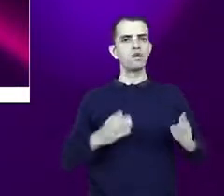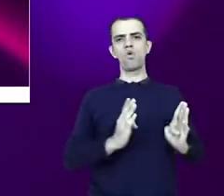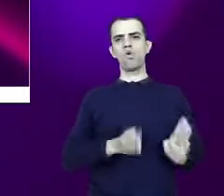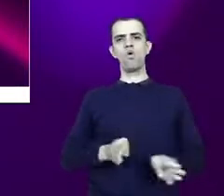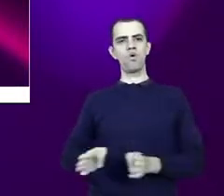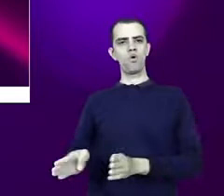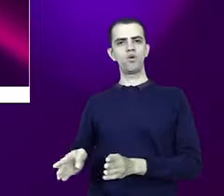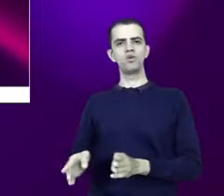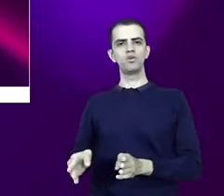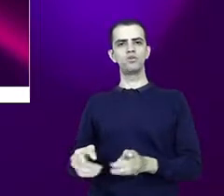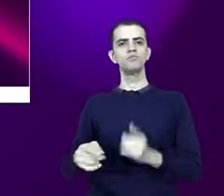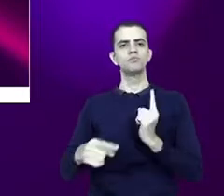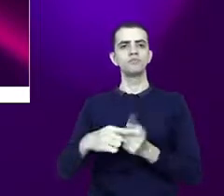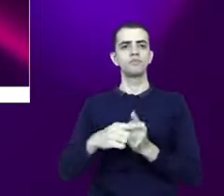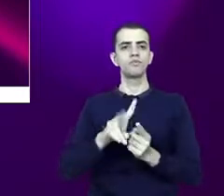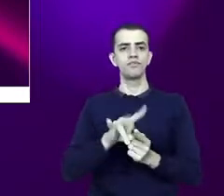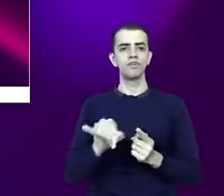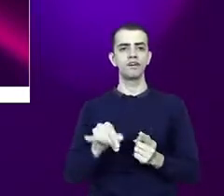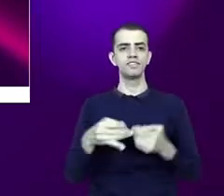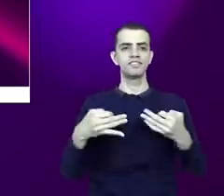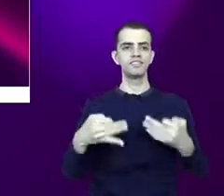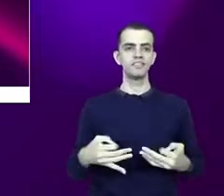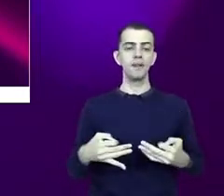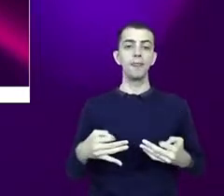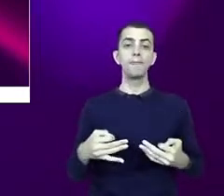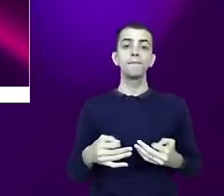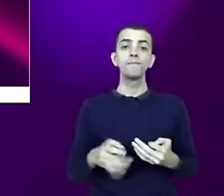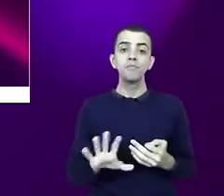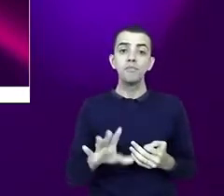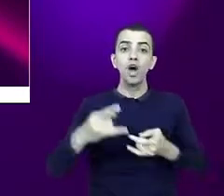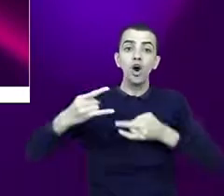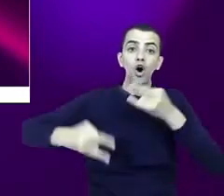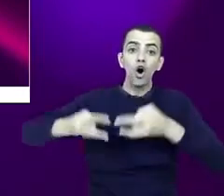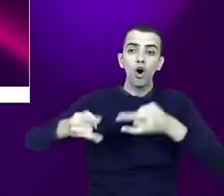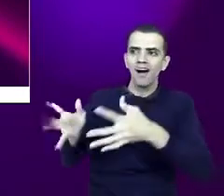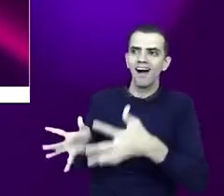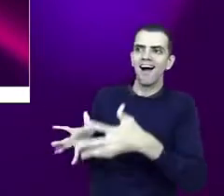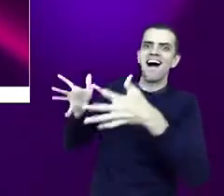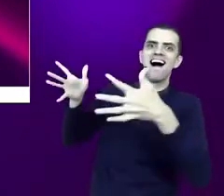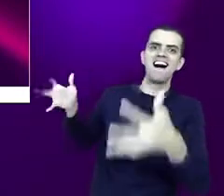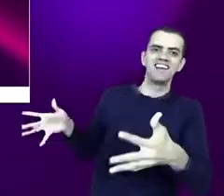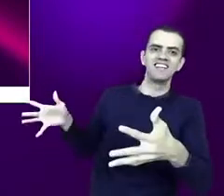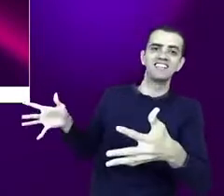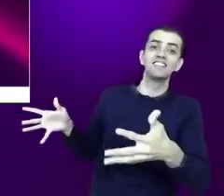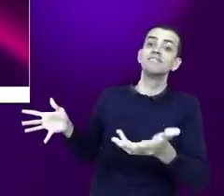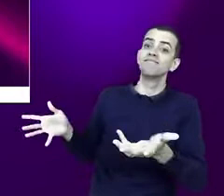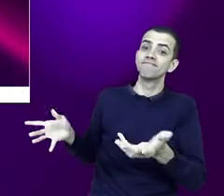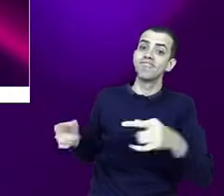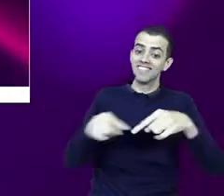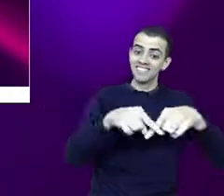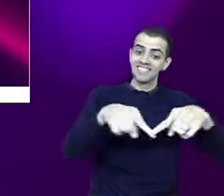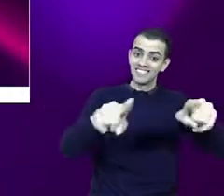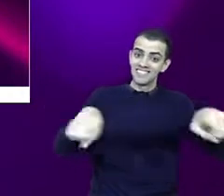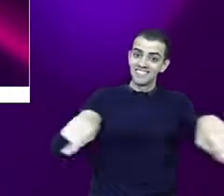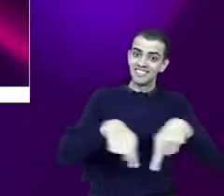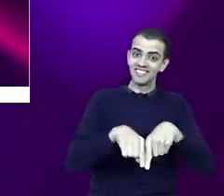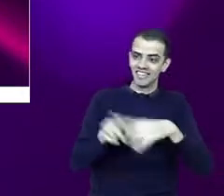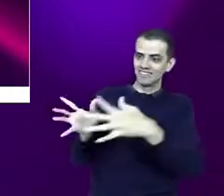Mas, porém, com o robô, como ele ocupa um pouco mais de espaço, essa organização de